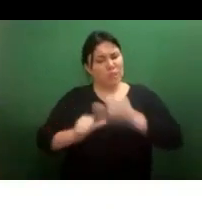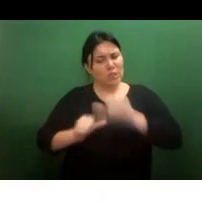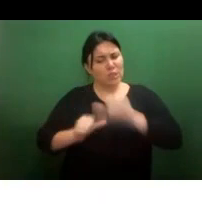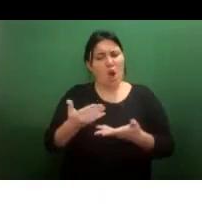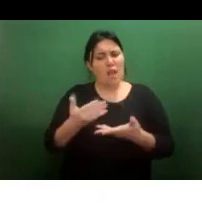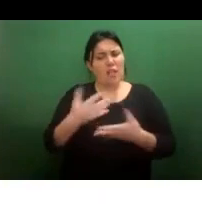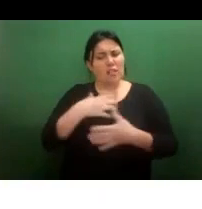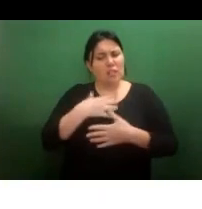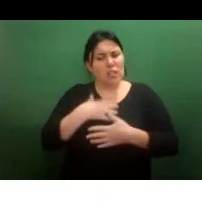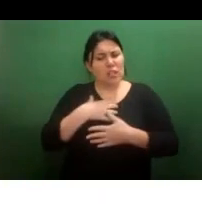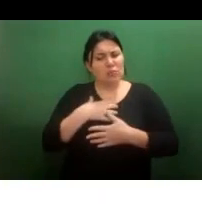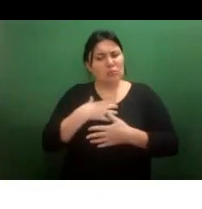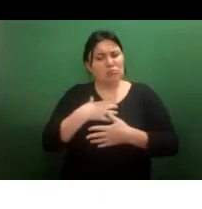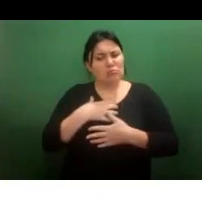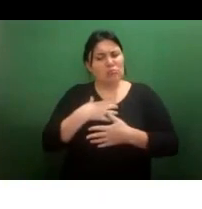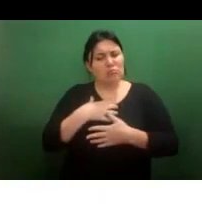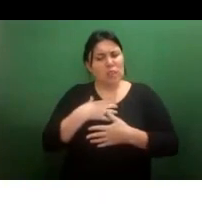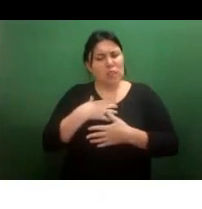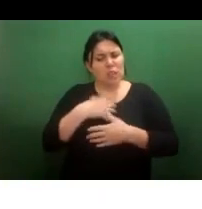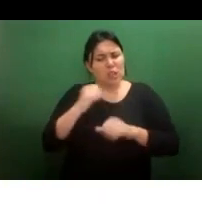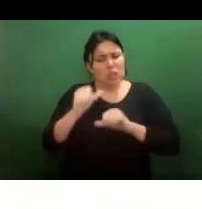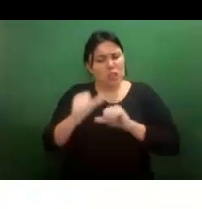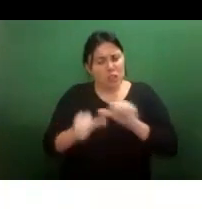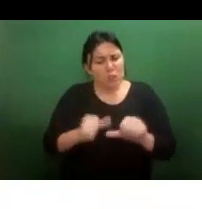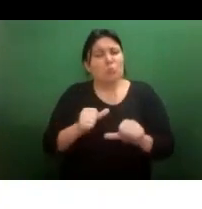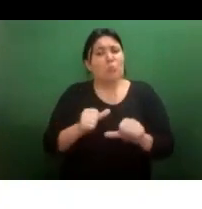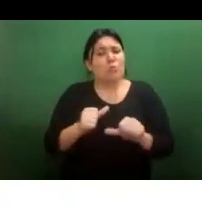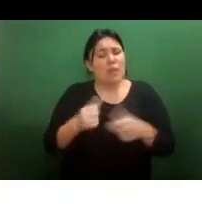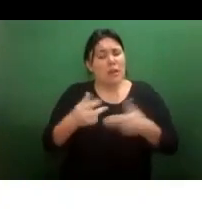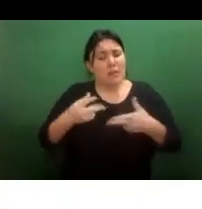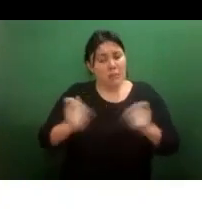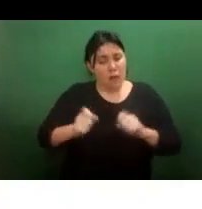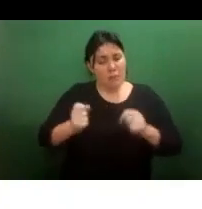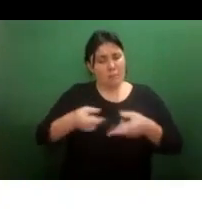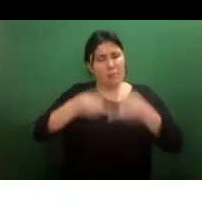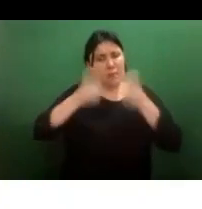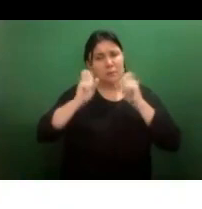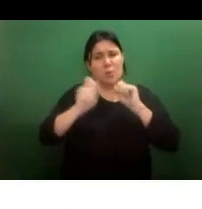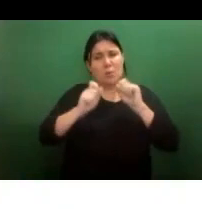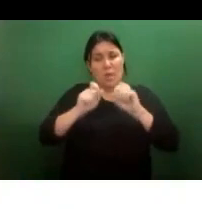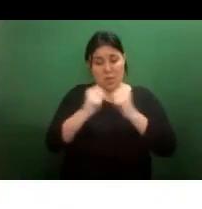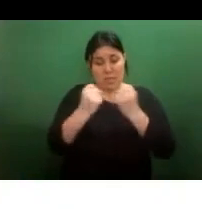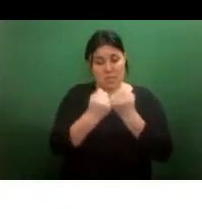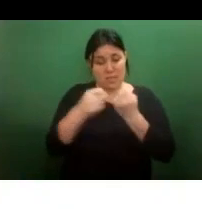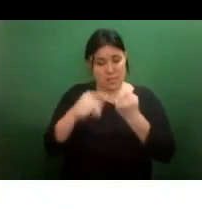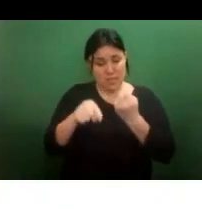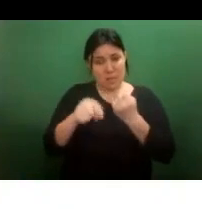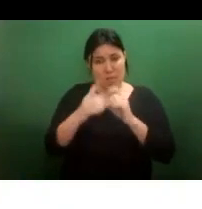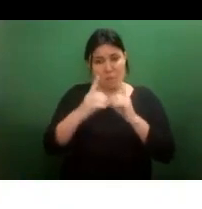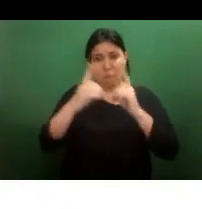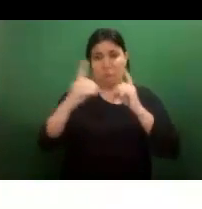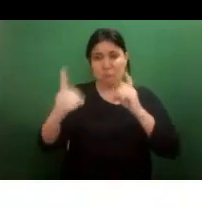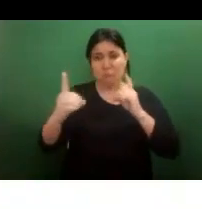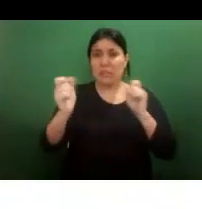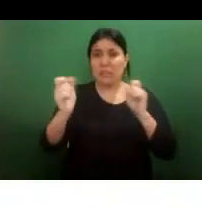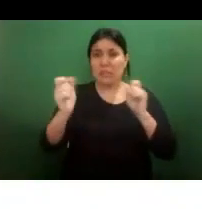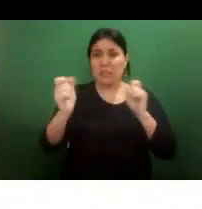prova concreta e online de que estamos vivos. Vivos em sonhos, vivos em